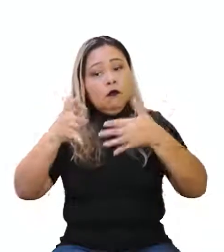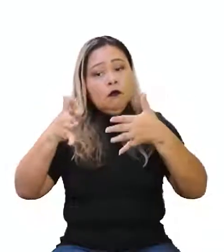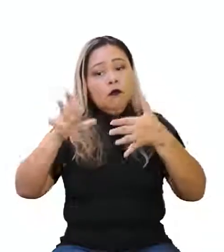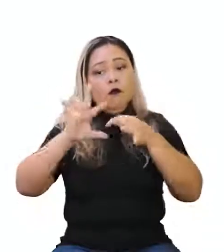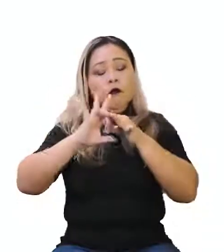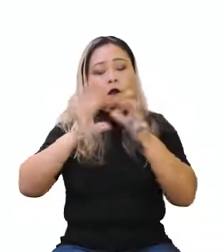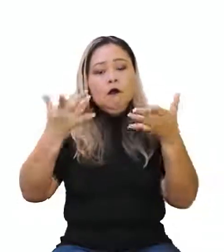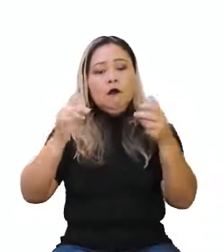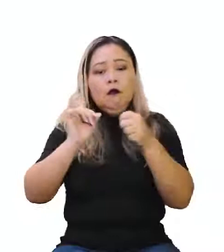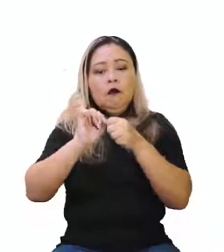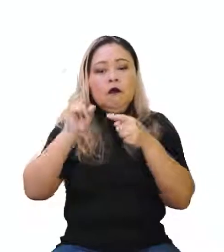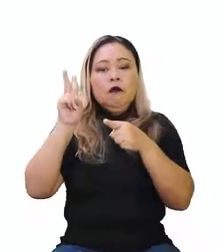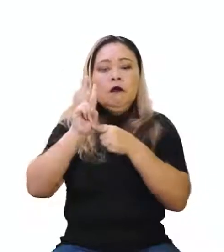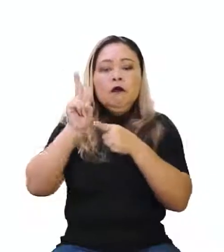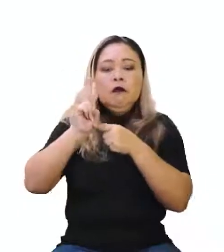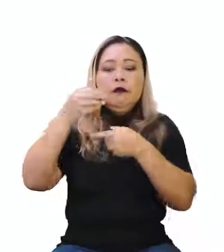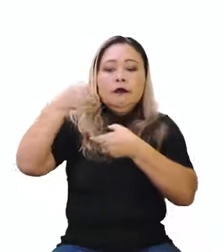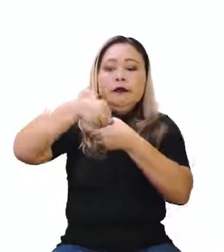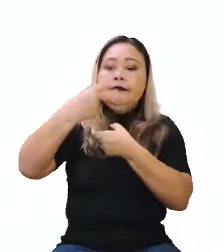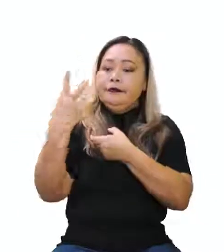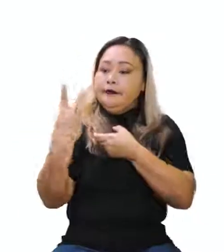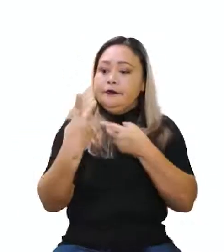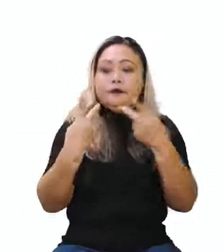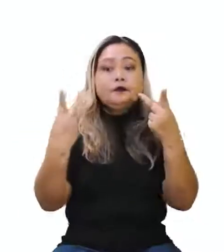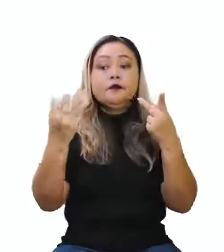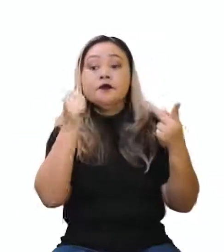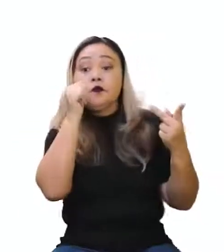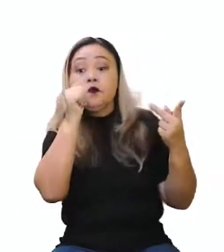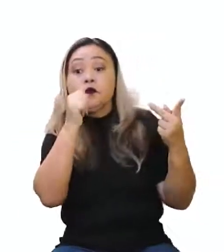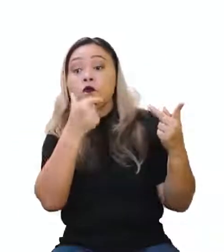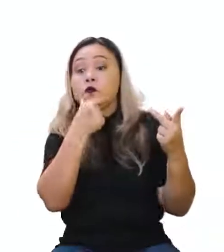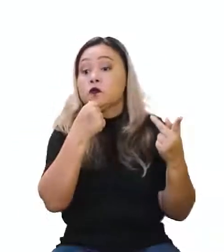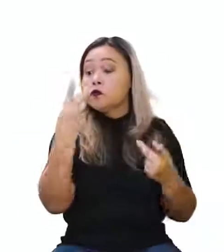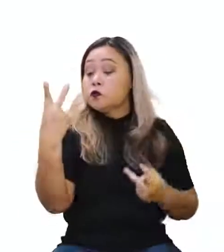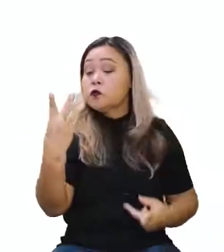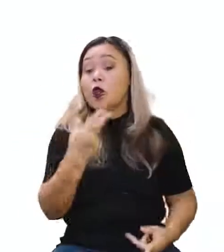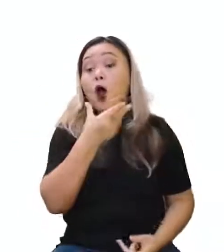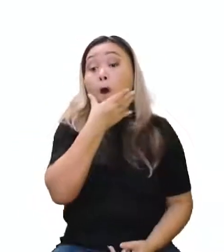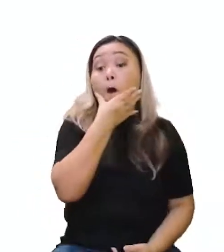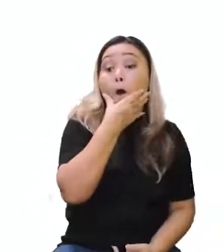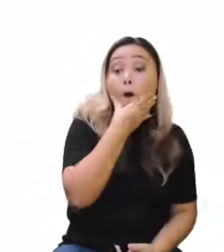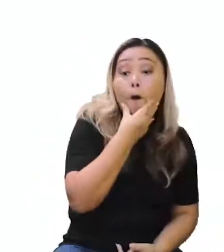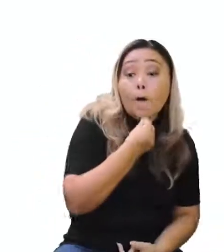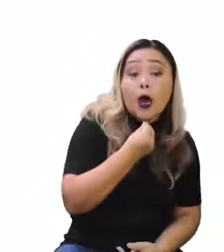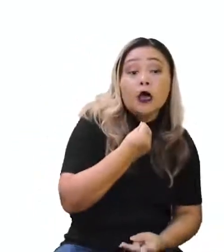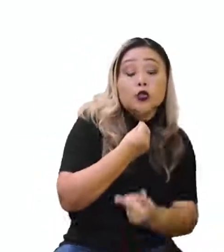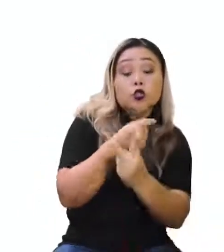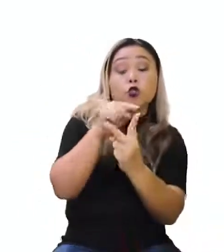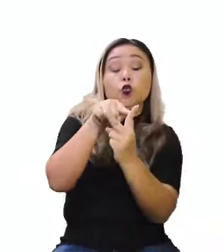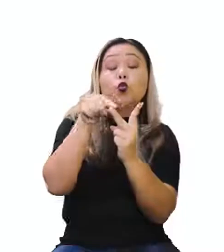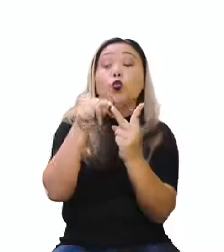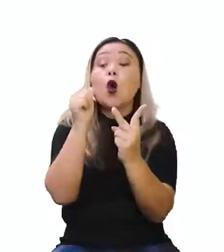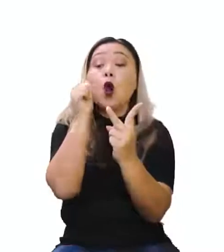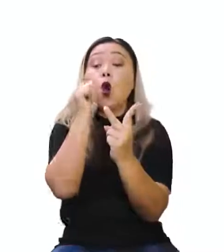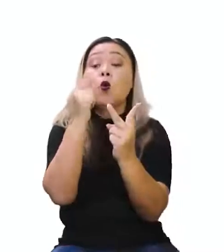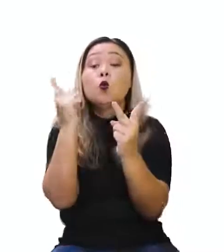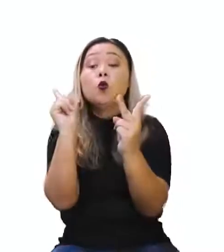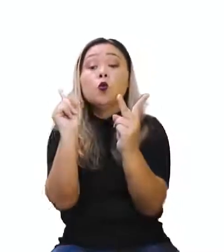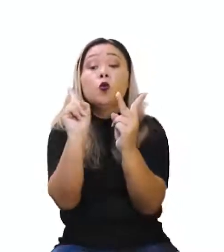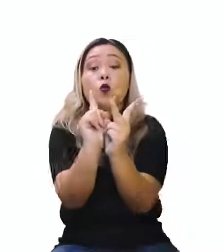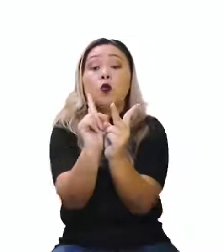semi-extensivo, são mantidos em casais, né? Um macho para 2 fêmeas